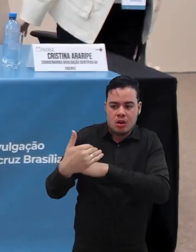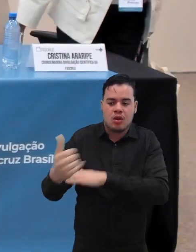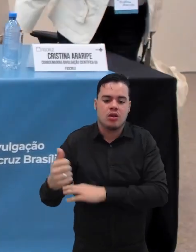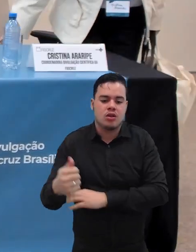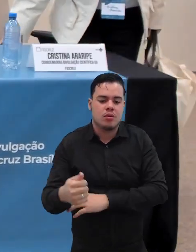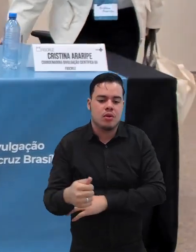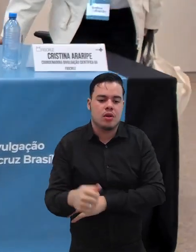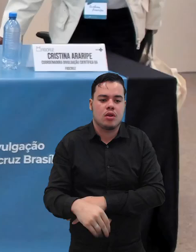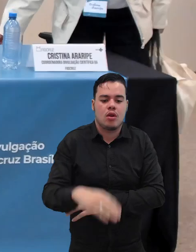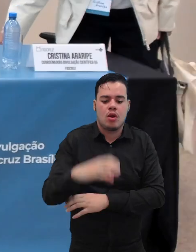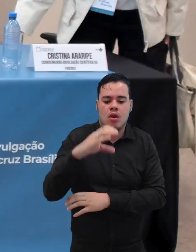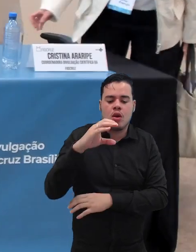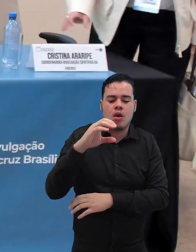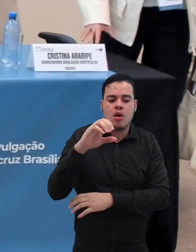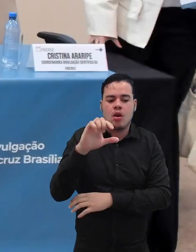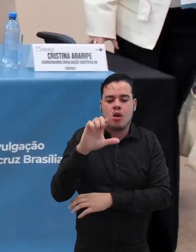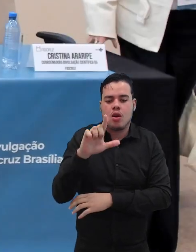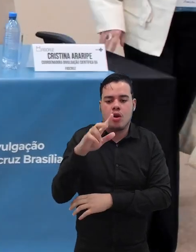Nunes,